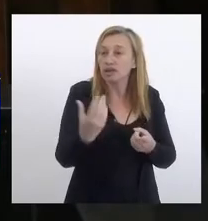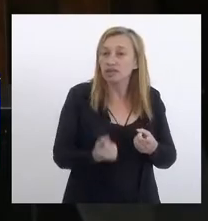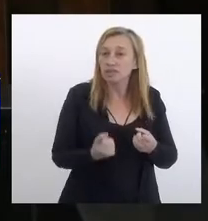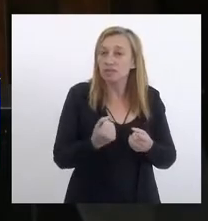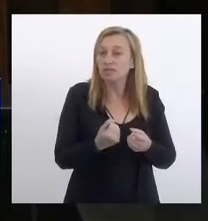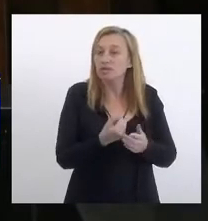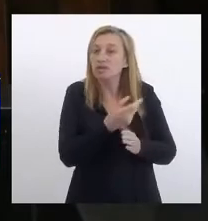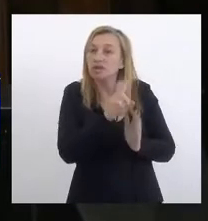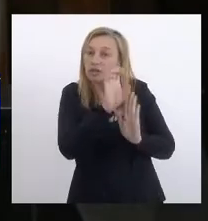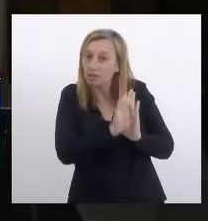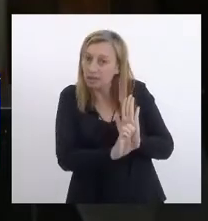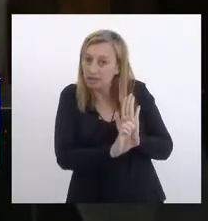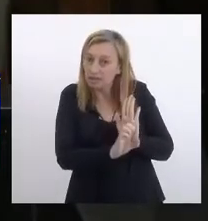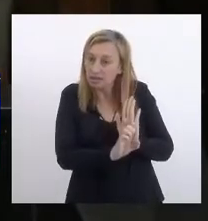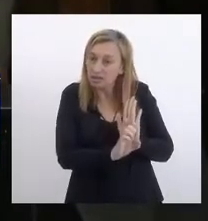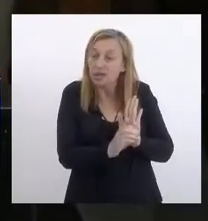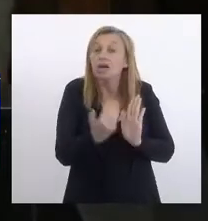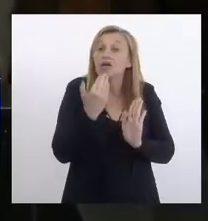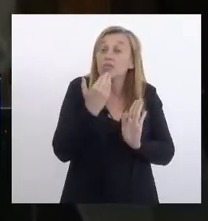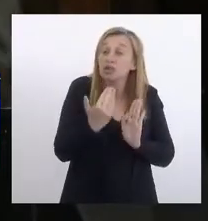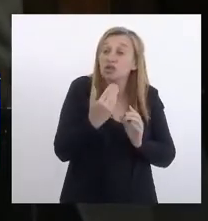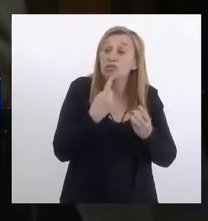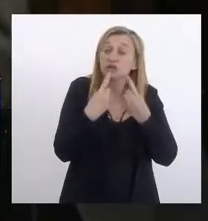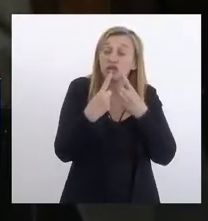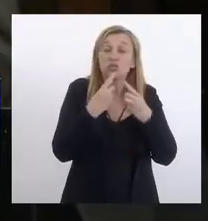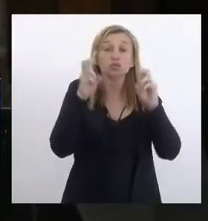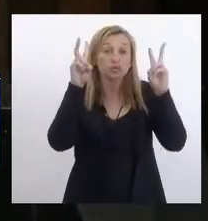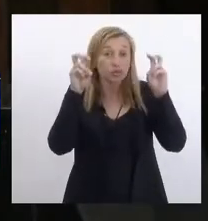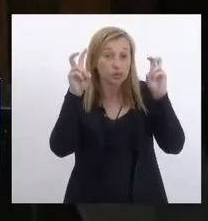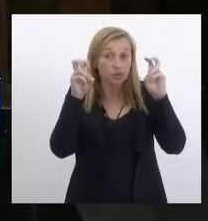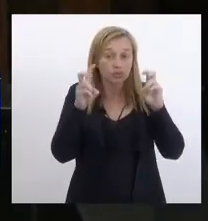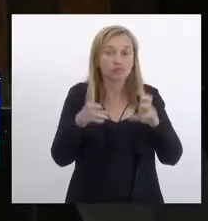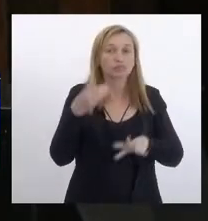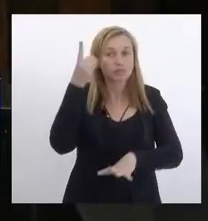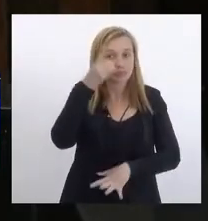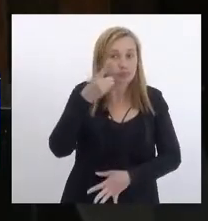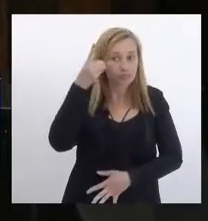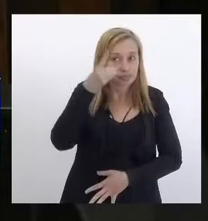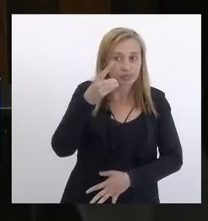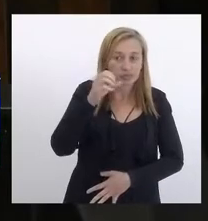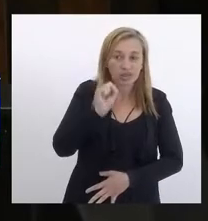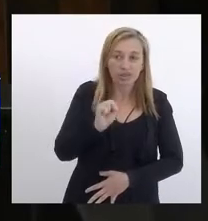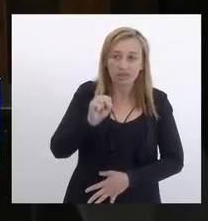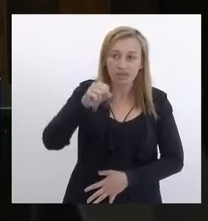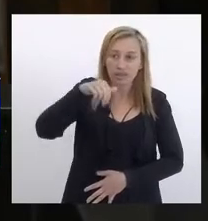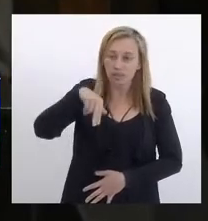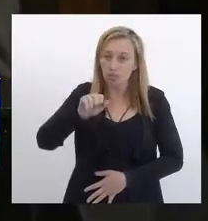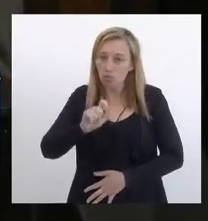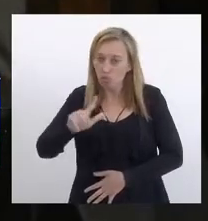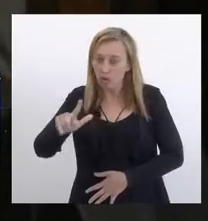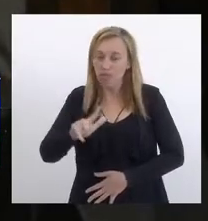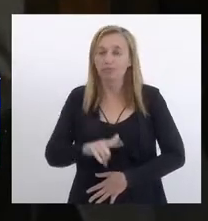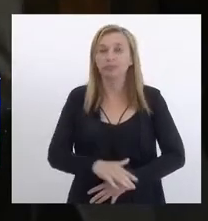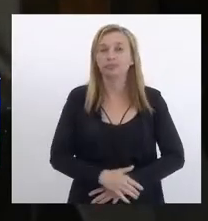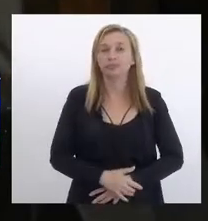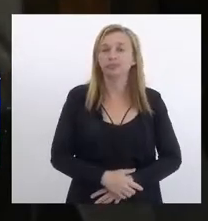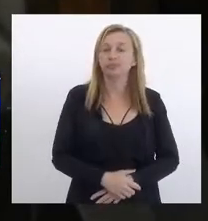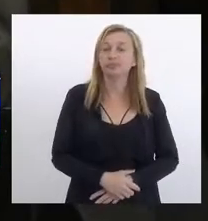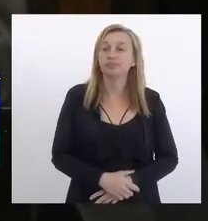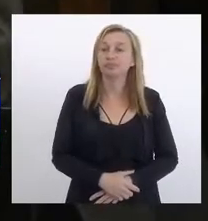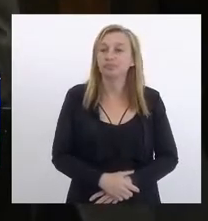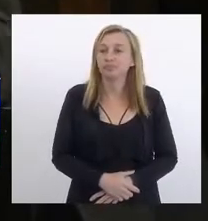emendas. E pedi para discutir a matéria, deputado Samuel Malafaia.